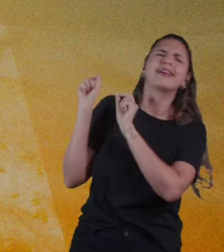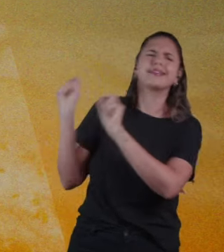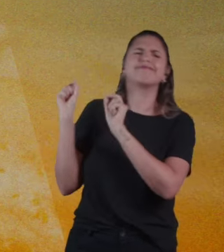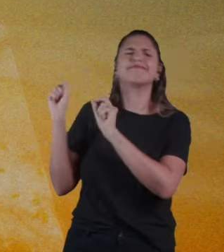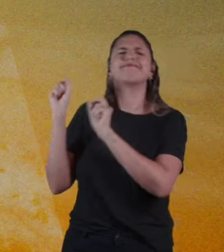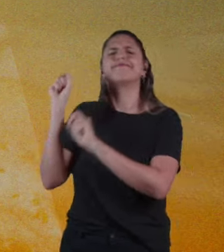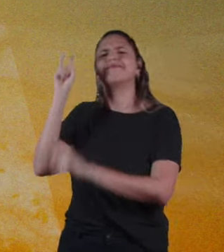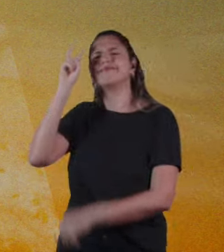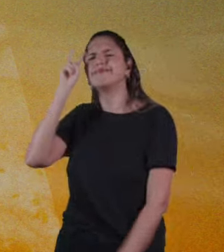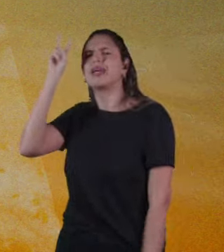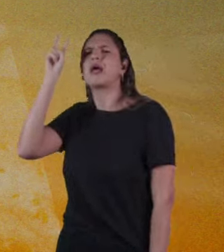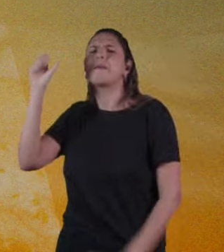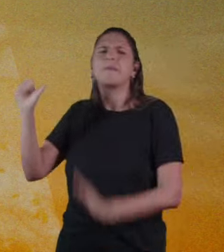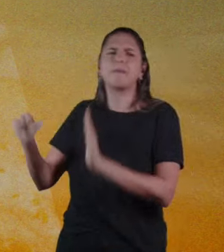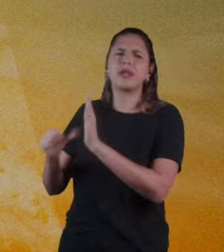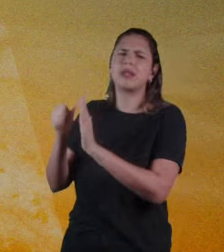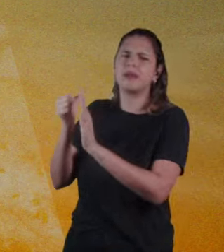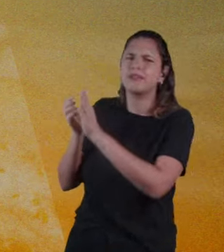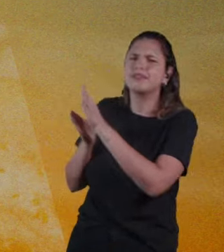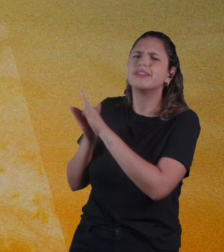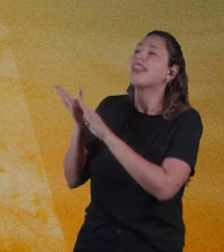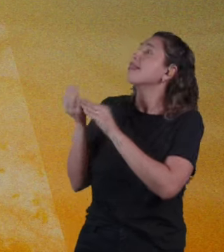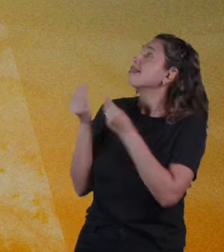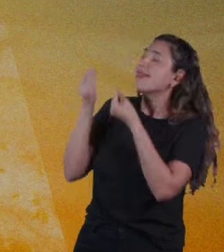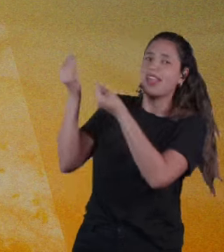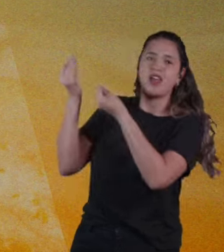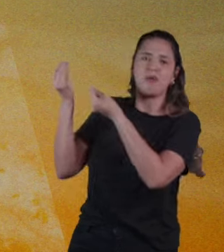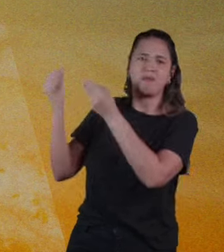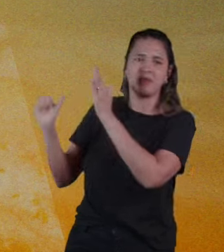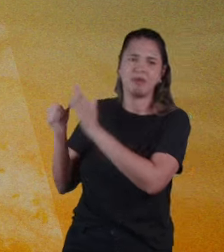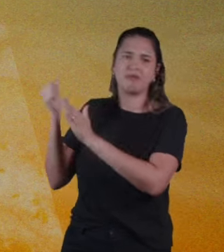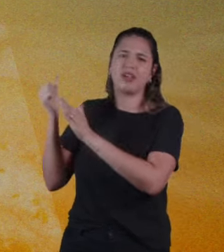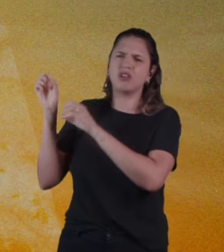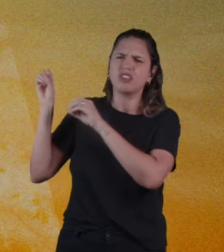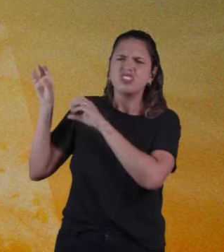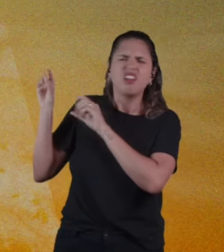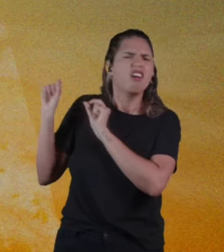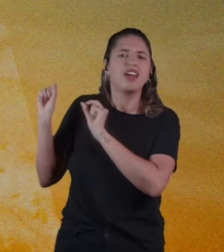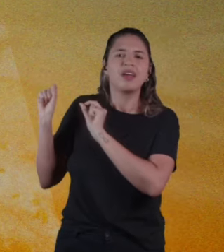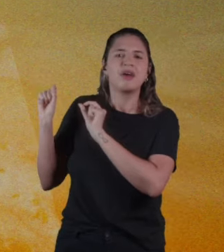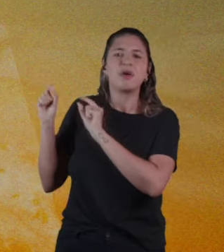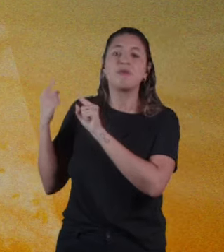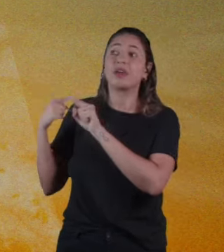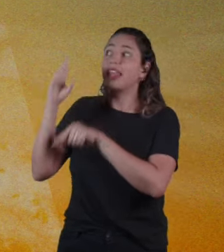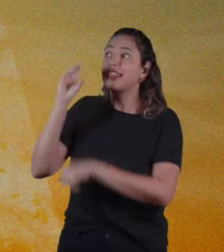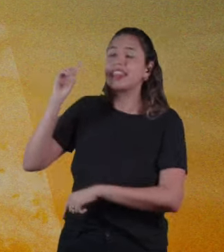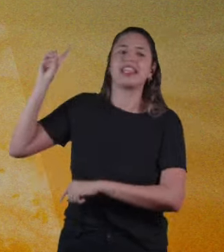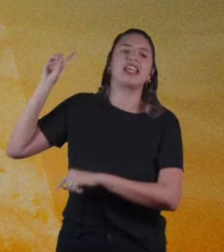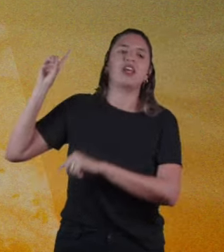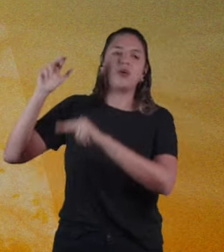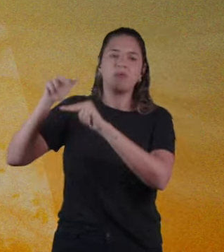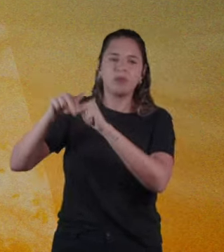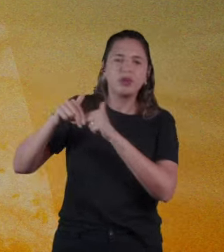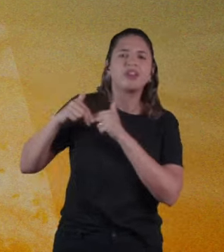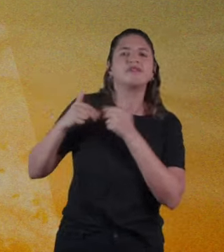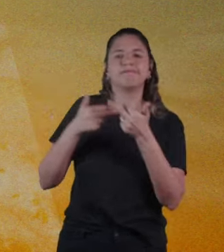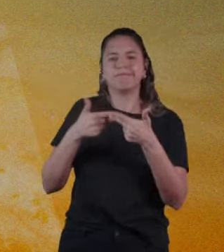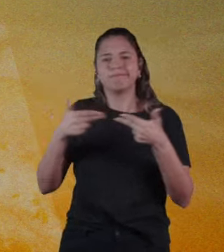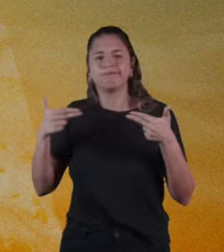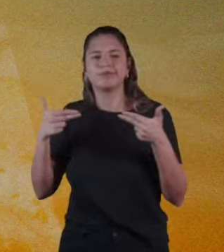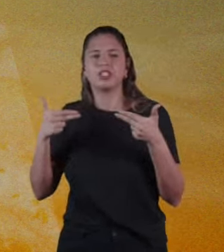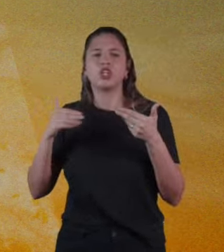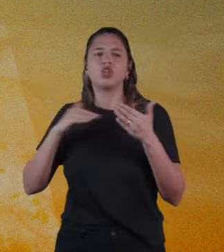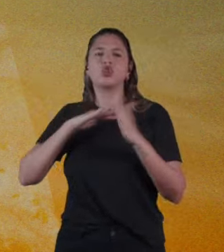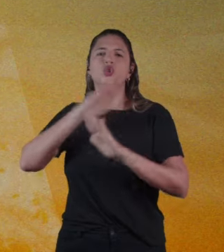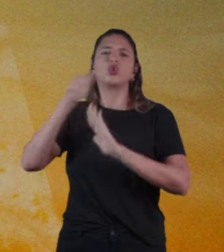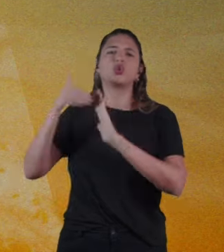quem primeiro deu a ele para que lhe venha a ser restituído? Porque dele e por meio dele e para ele são